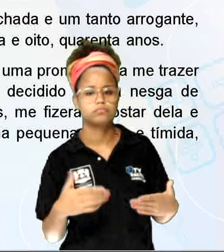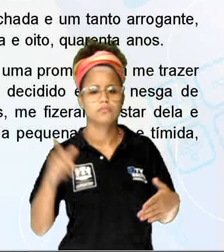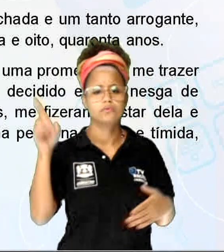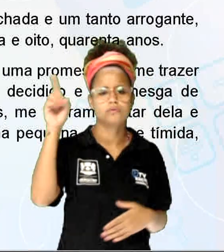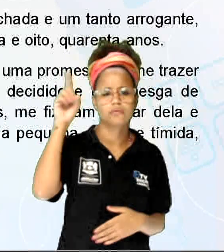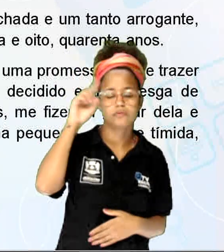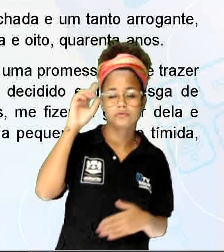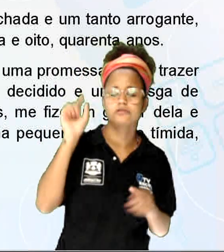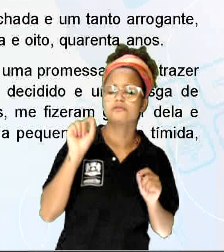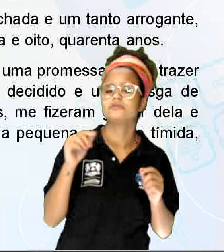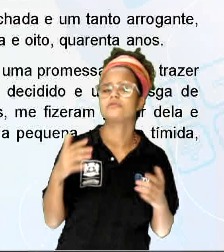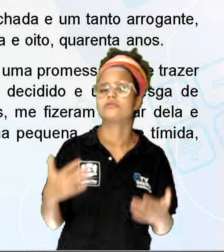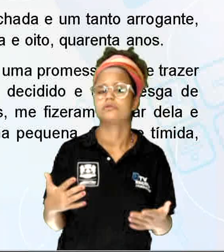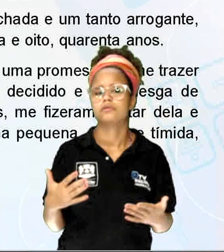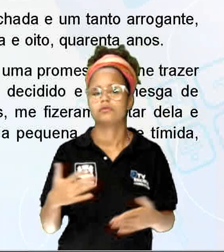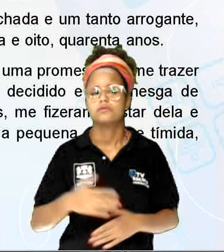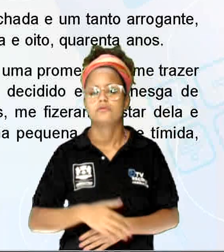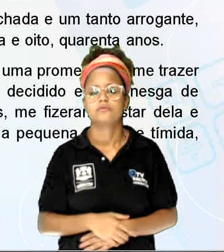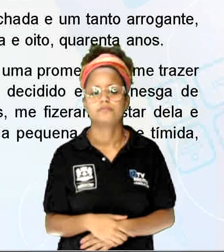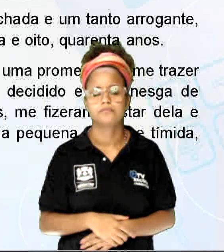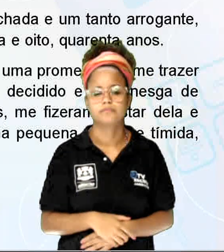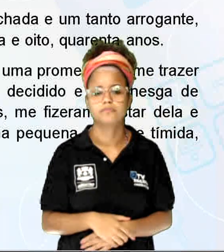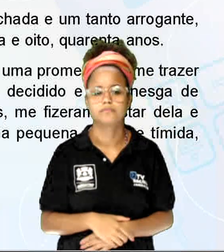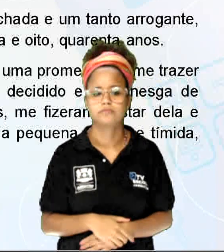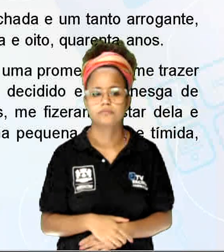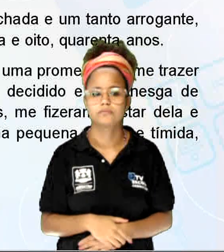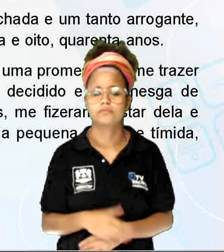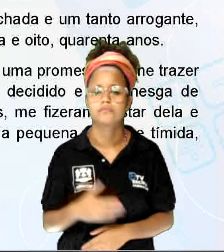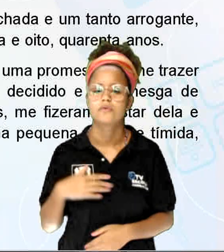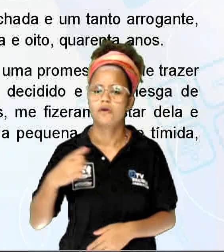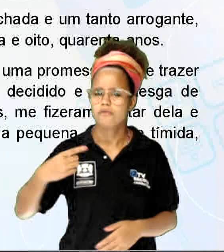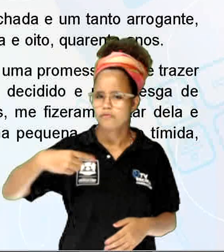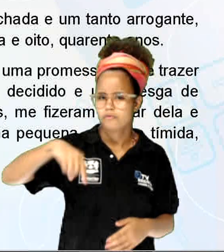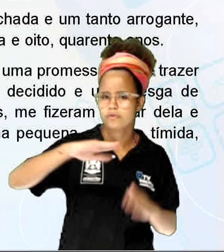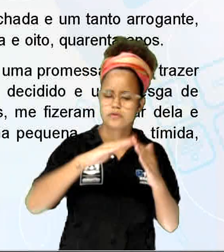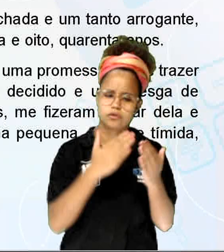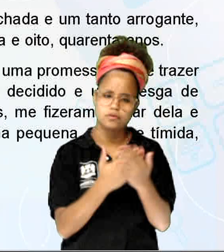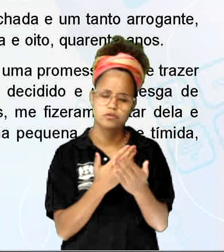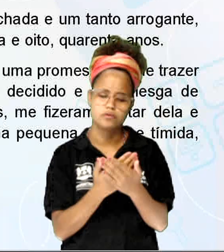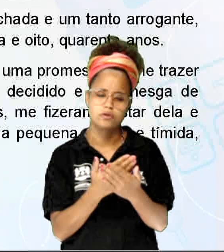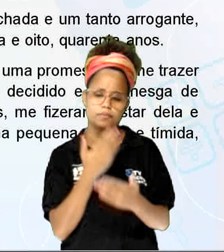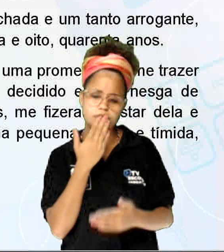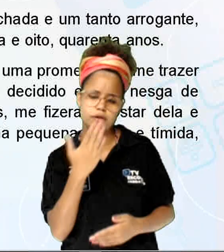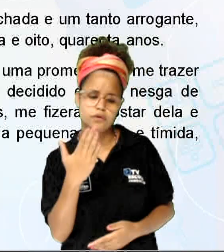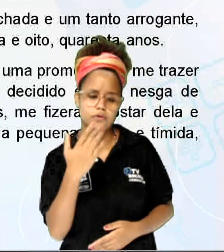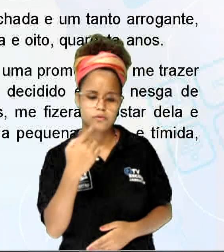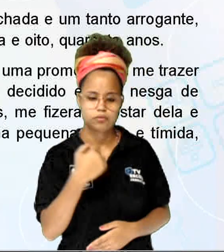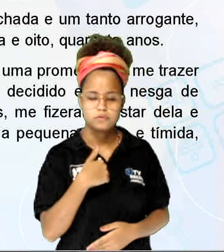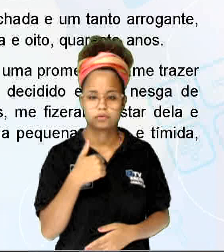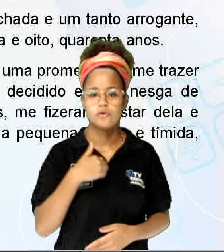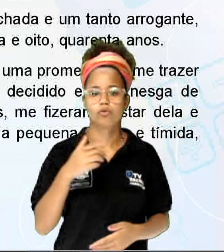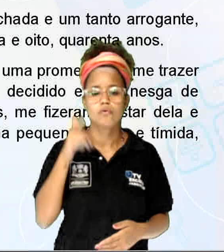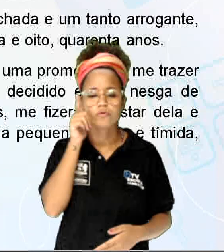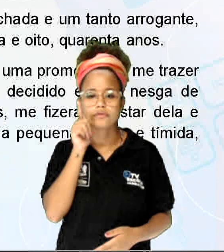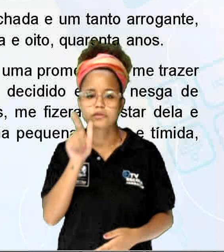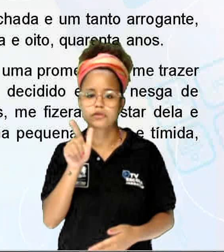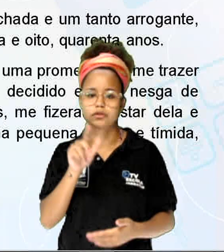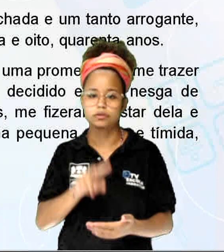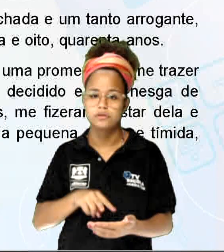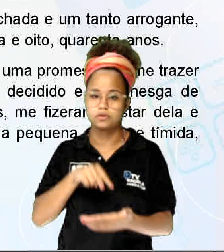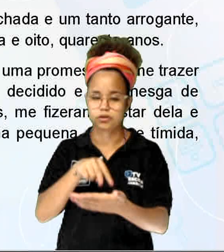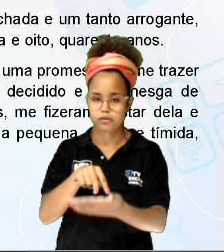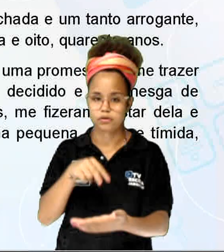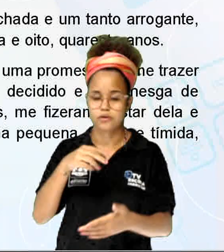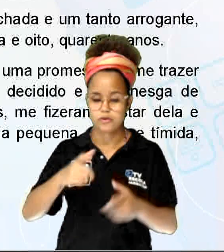em que, né, que a gente tem um pronome relativo, veio à escola pedir minha intercessão para conseguir vaga para uma afilhada de uma